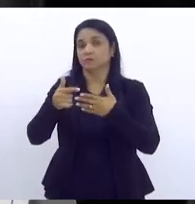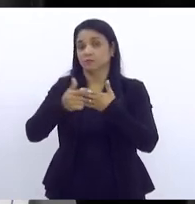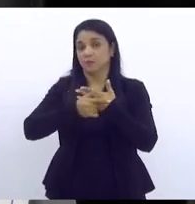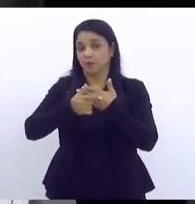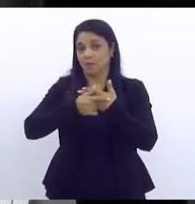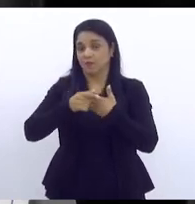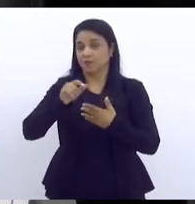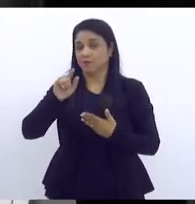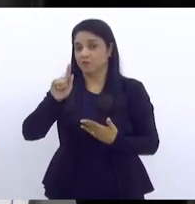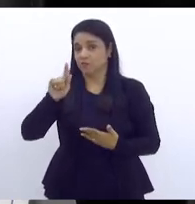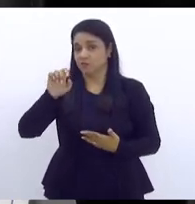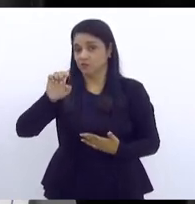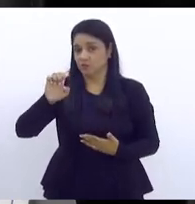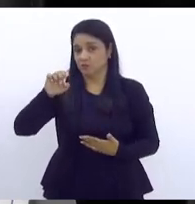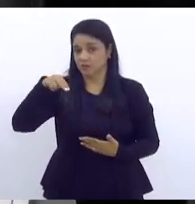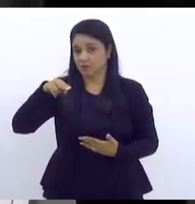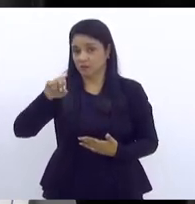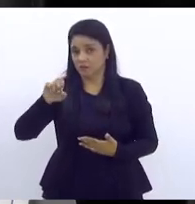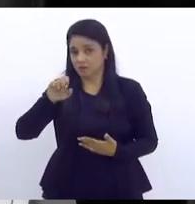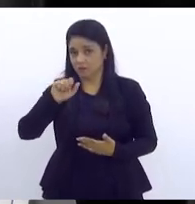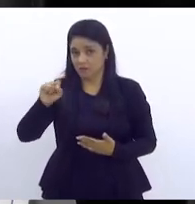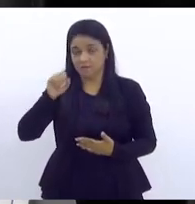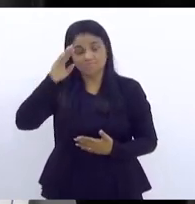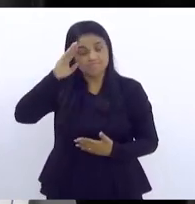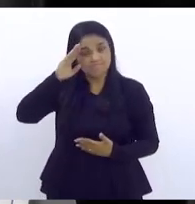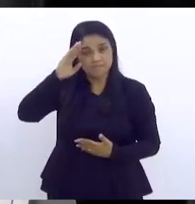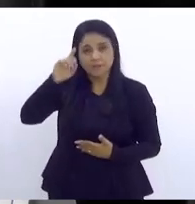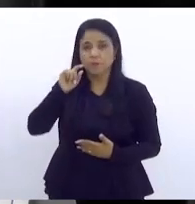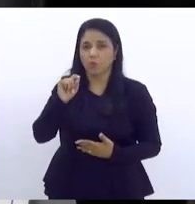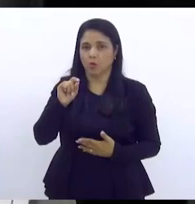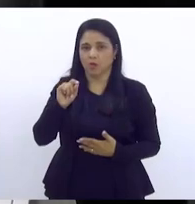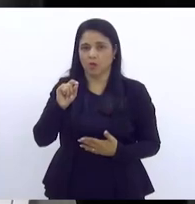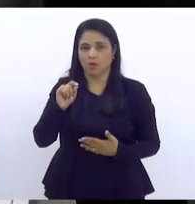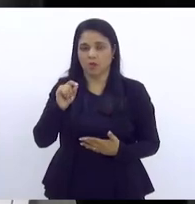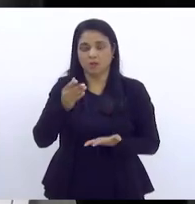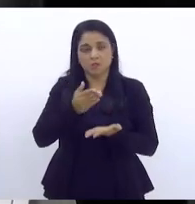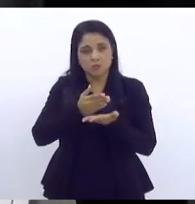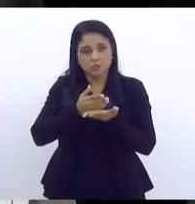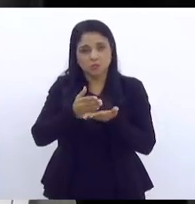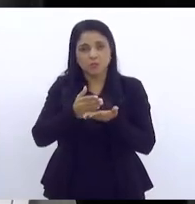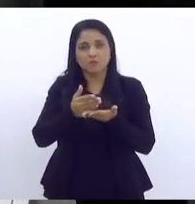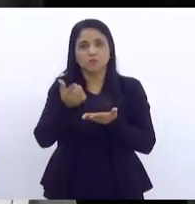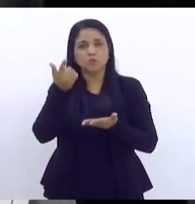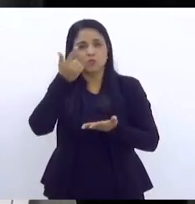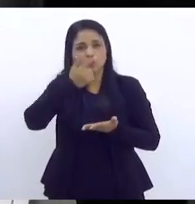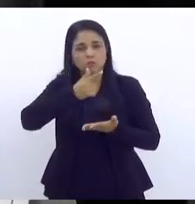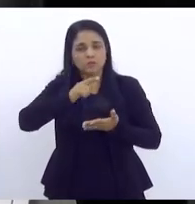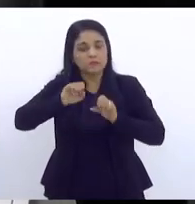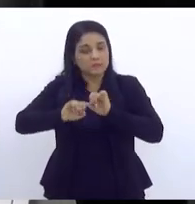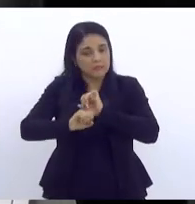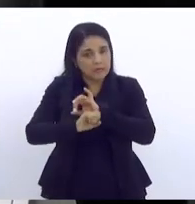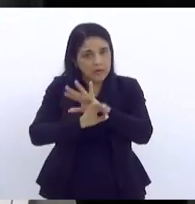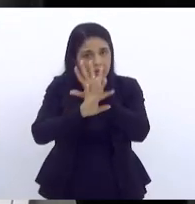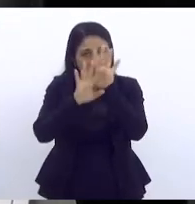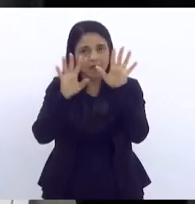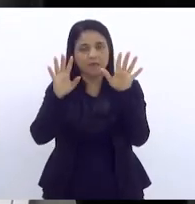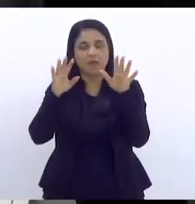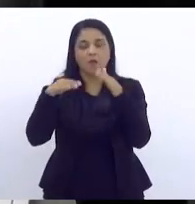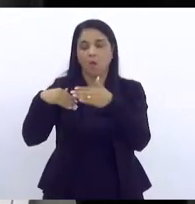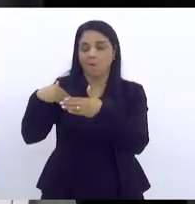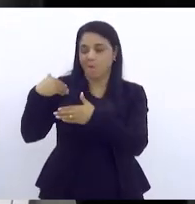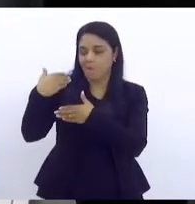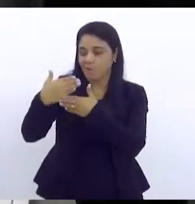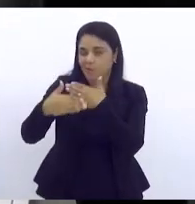eh ela é fundamental e a gente precisa aqui nesse início conseguir dar uma situada em todos para que o processo que